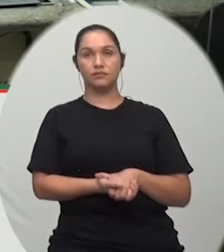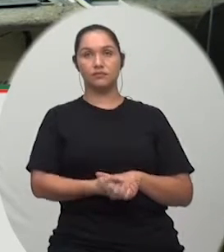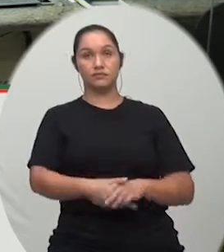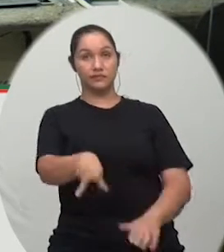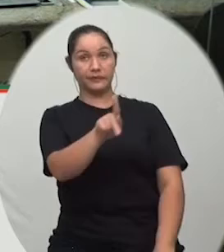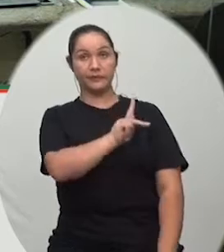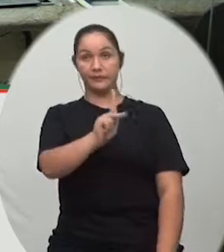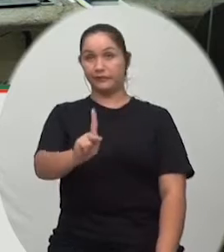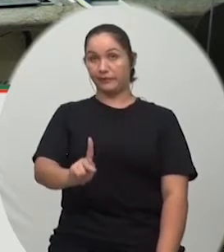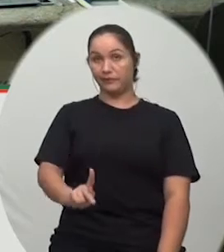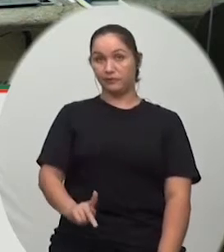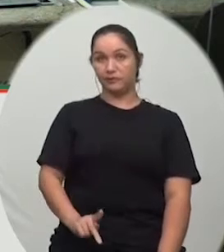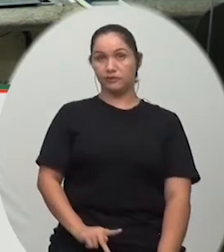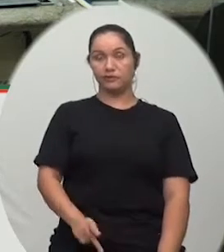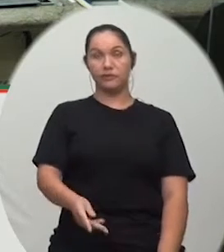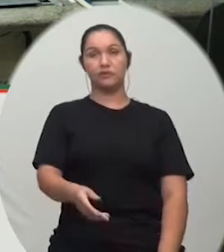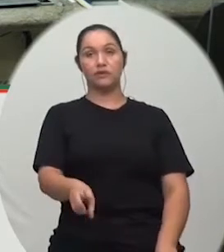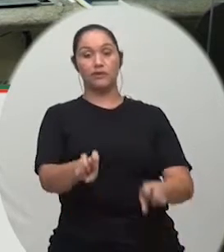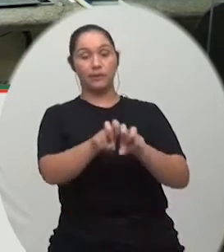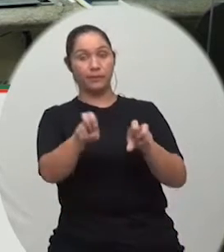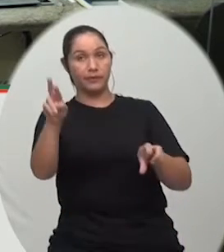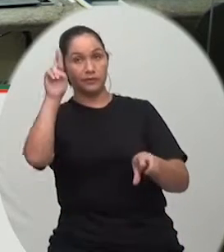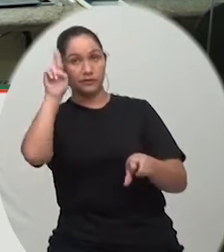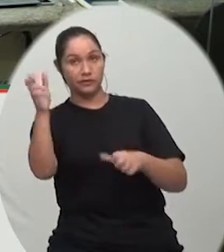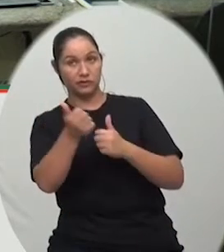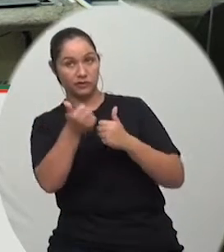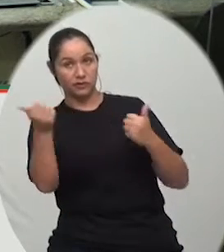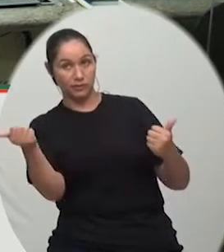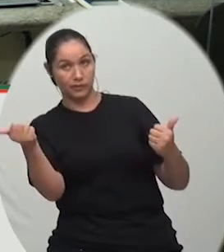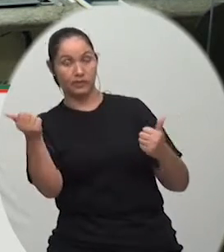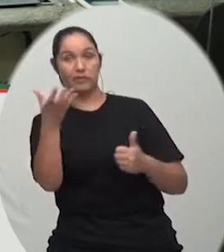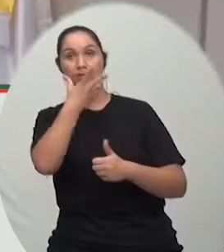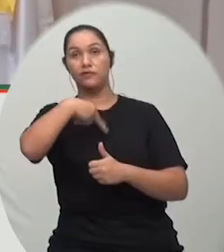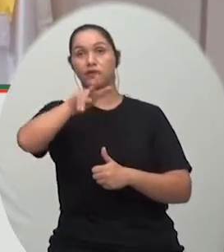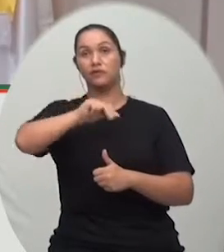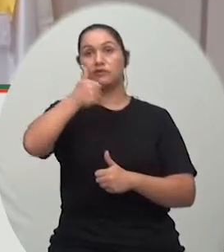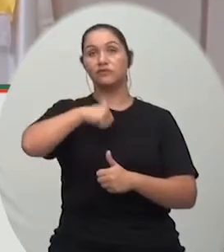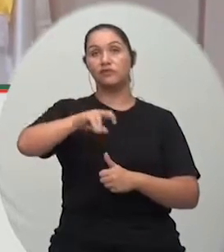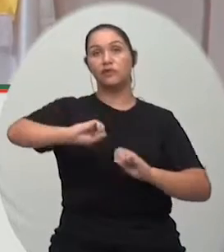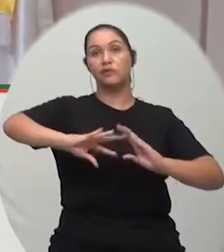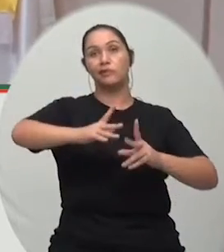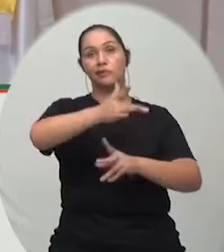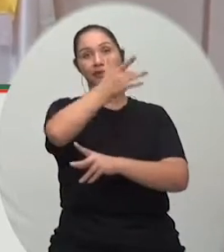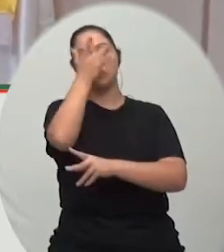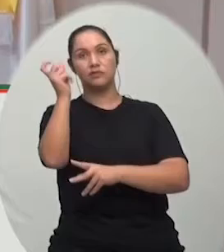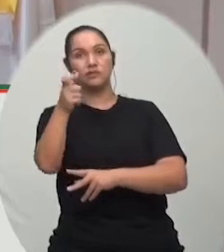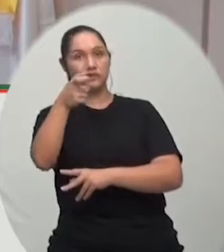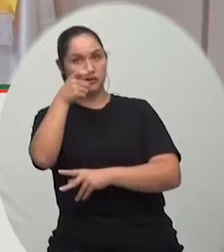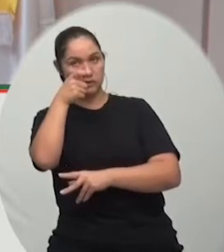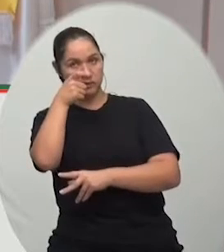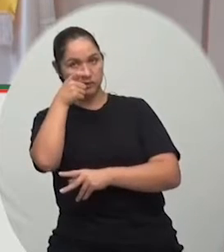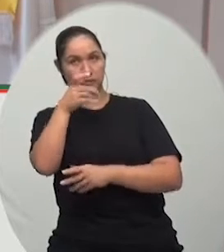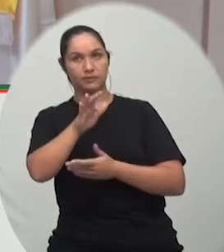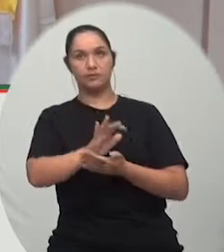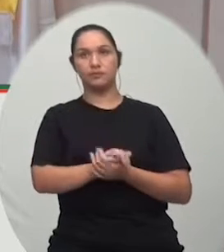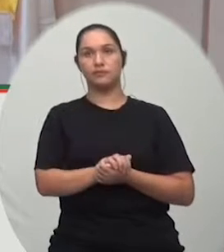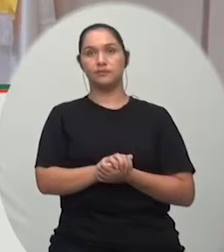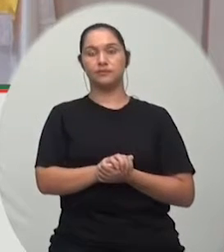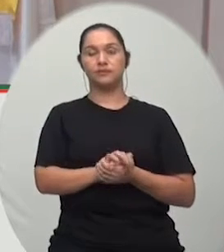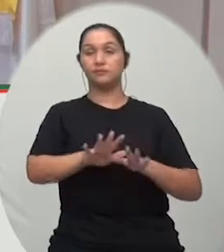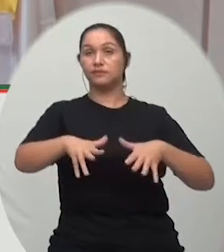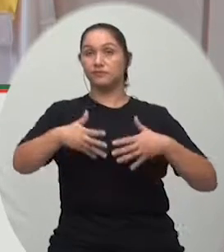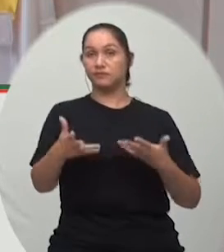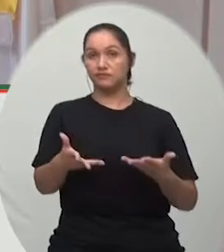Senhor presidente, integrantes da mesa, vereadores, vereadoras, ao público que nos assiste,